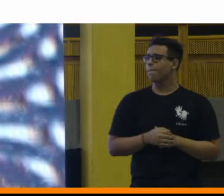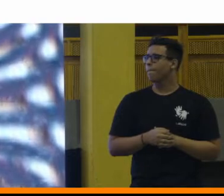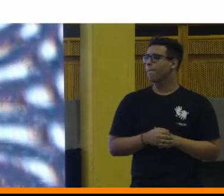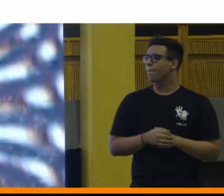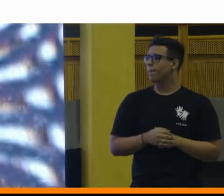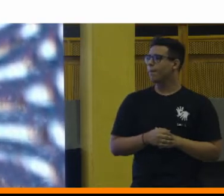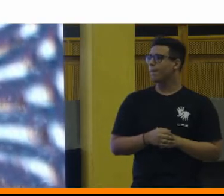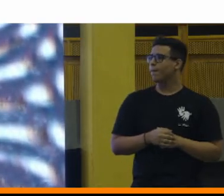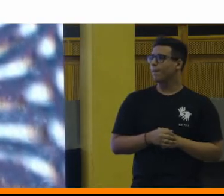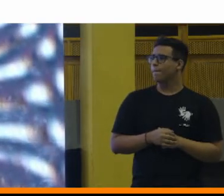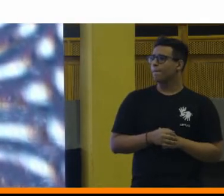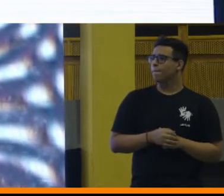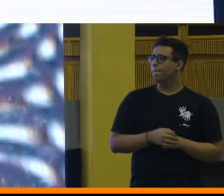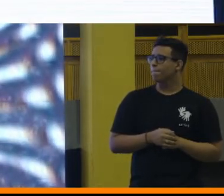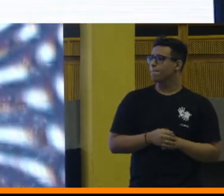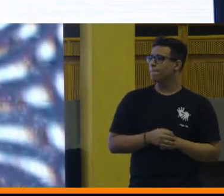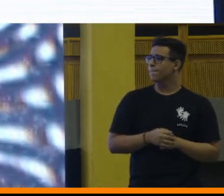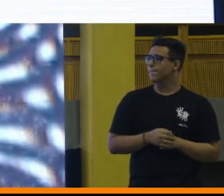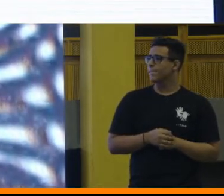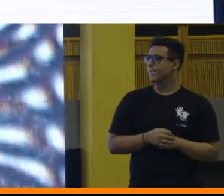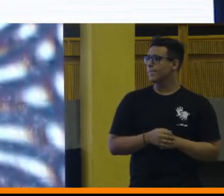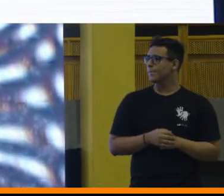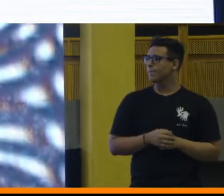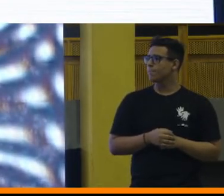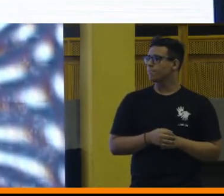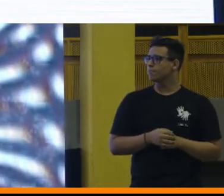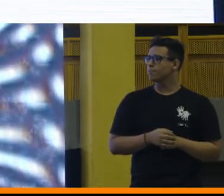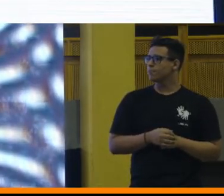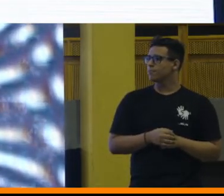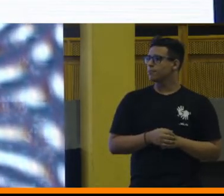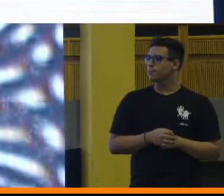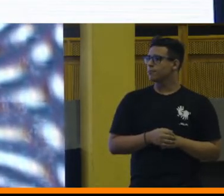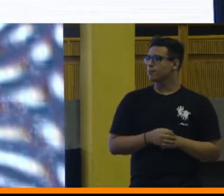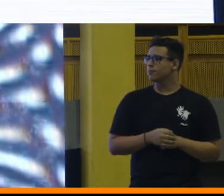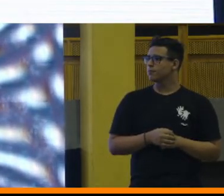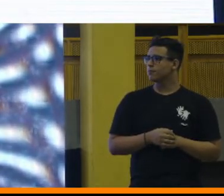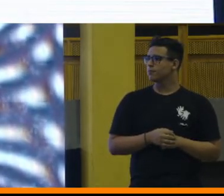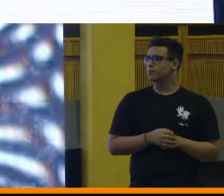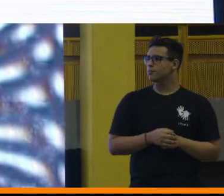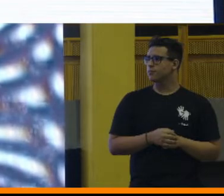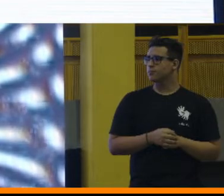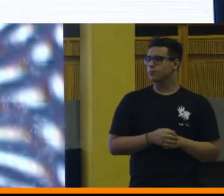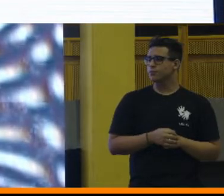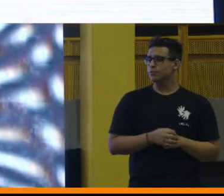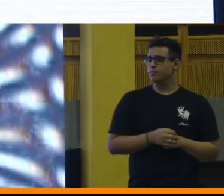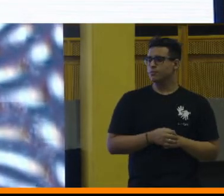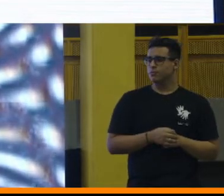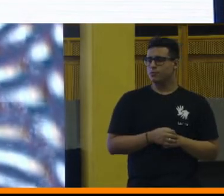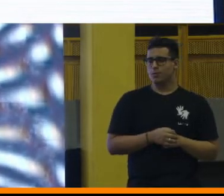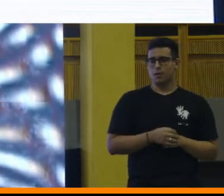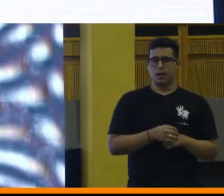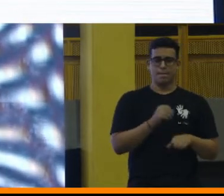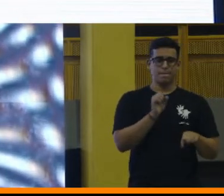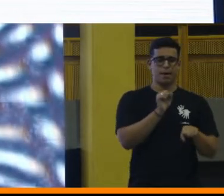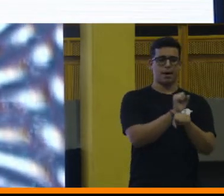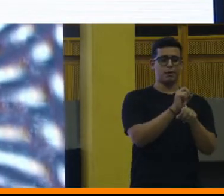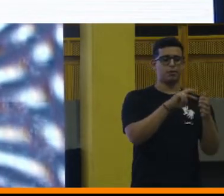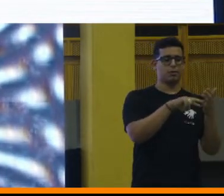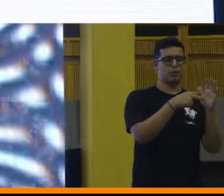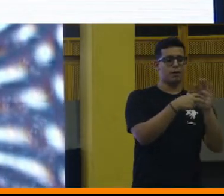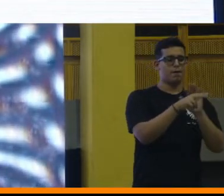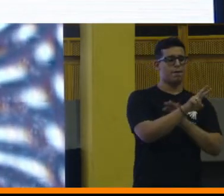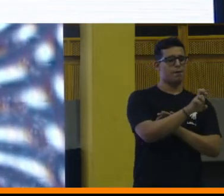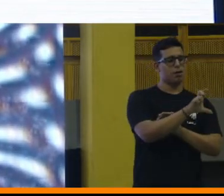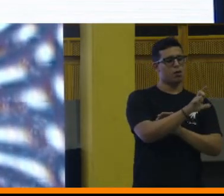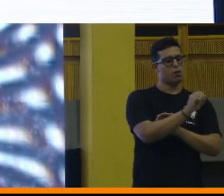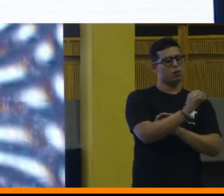A pergunta é, o que significa ter aceleração zero?